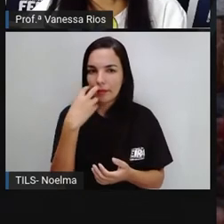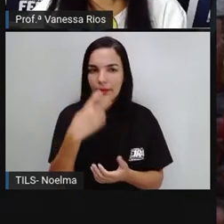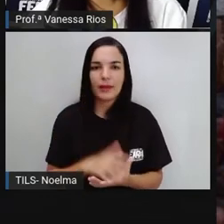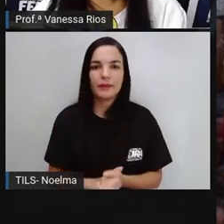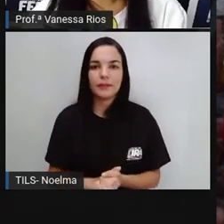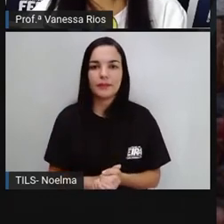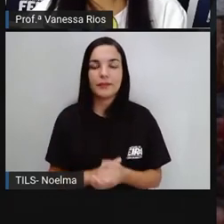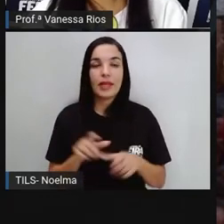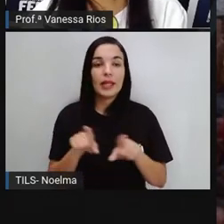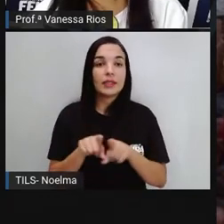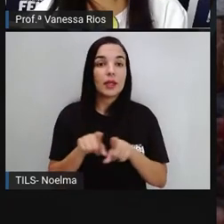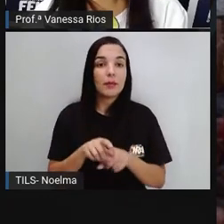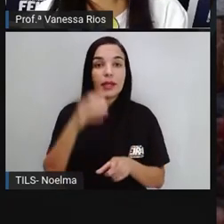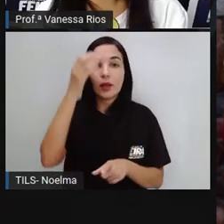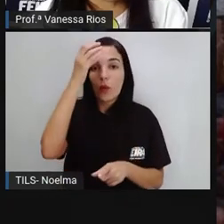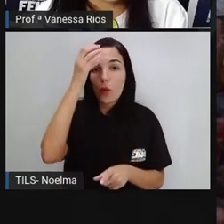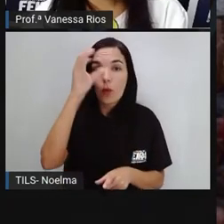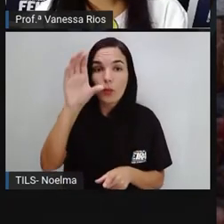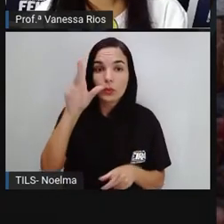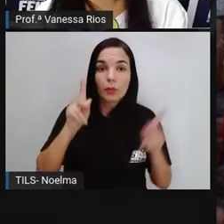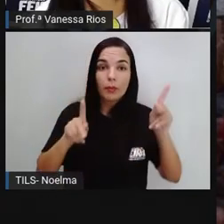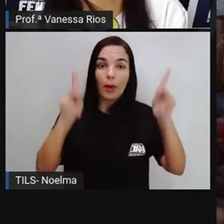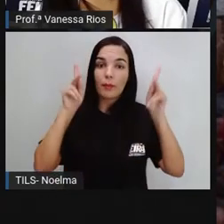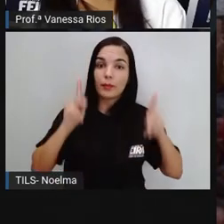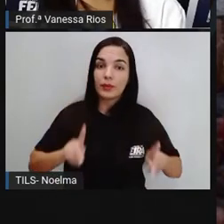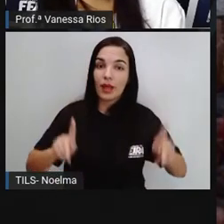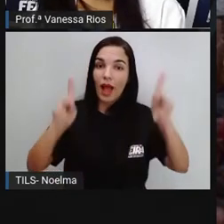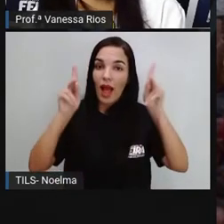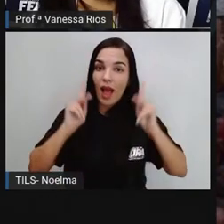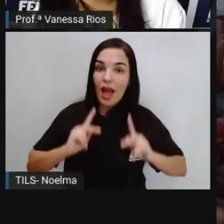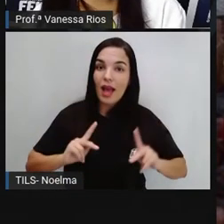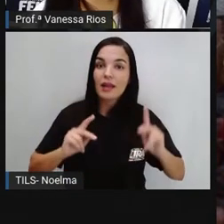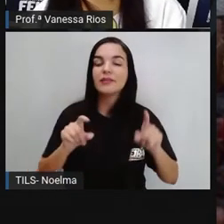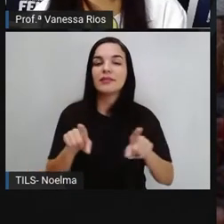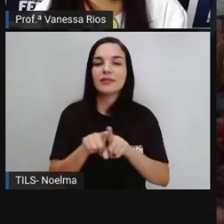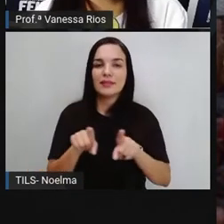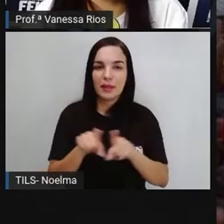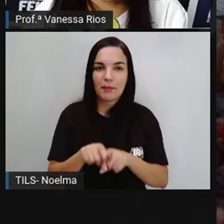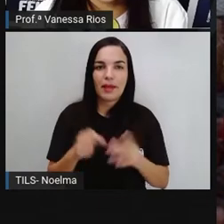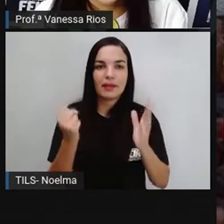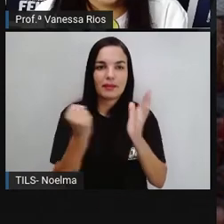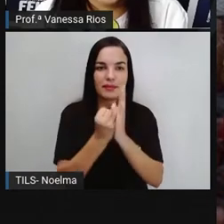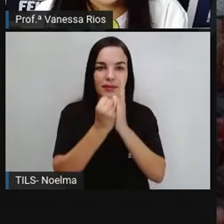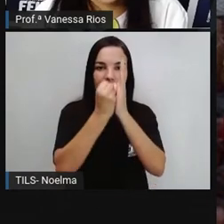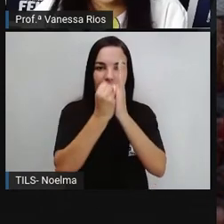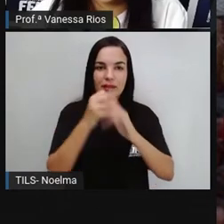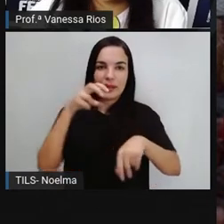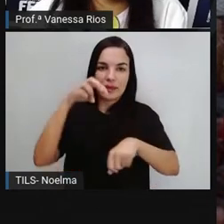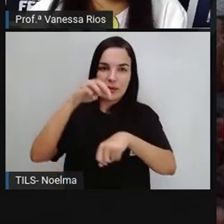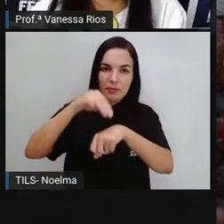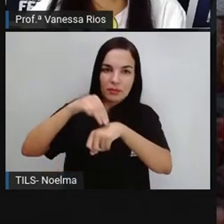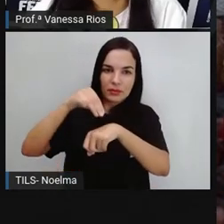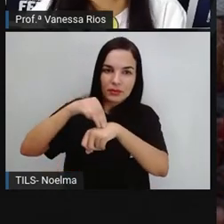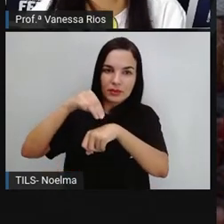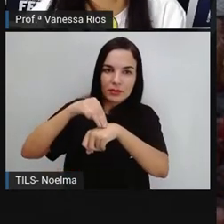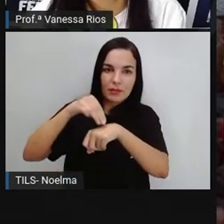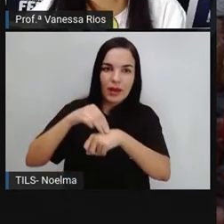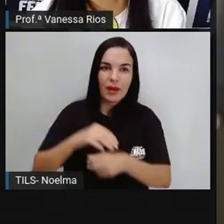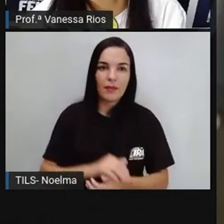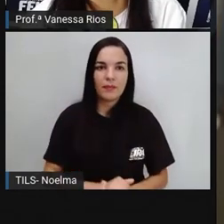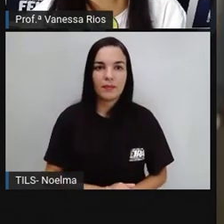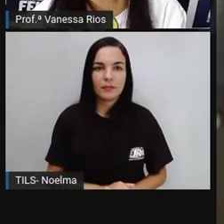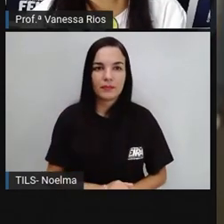Olha só, os contos populares, né? As contações de história, também reconhecidos como patrimônios aí da